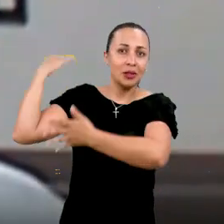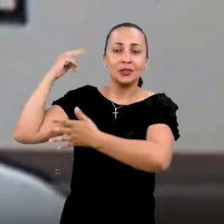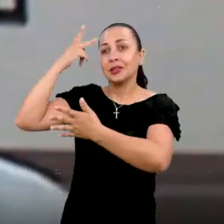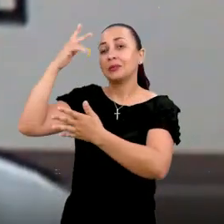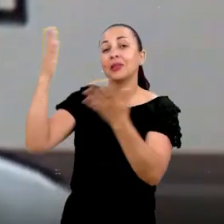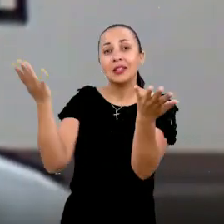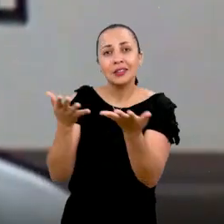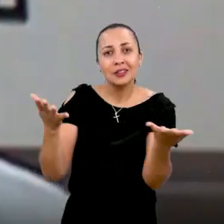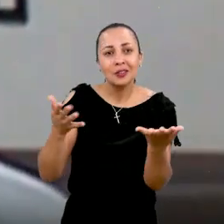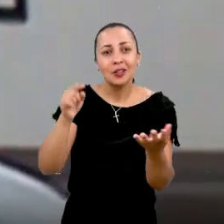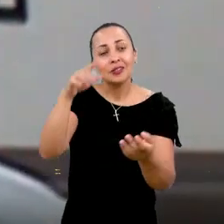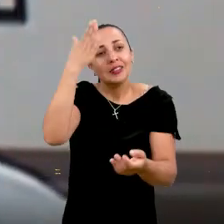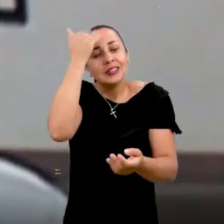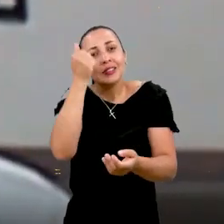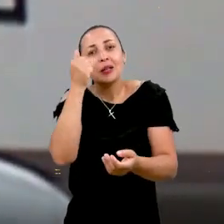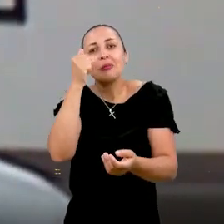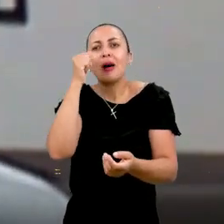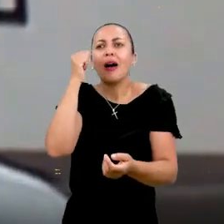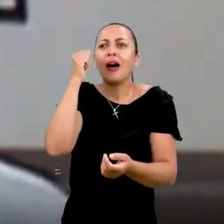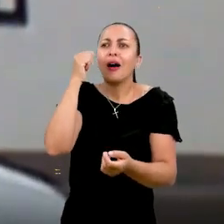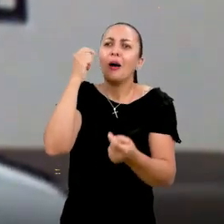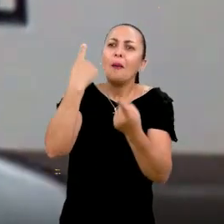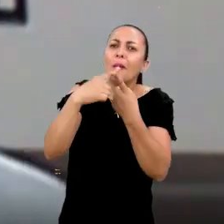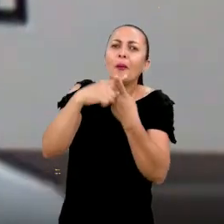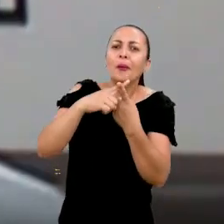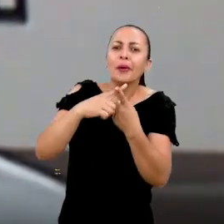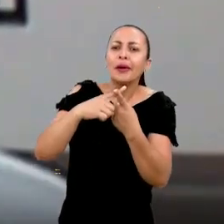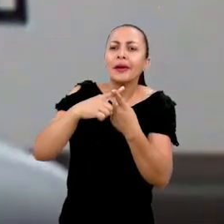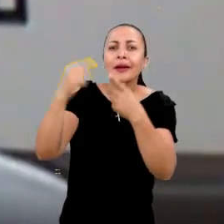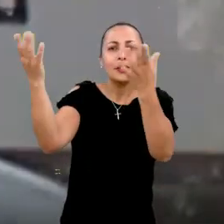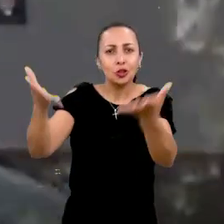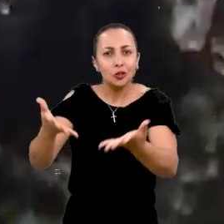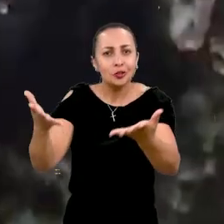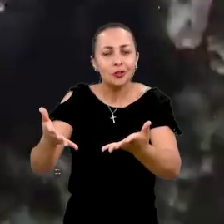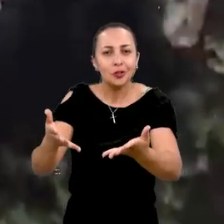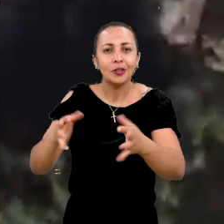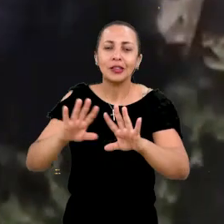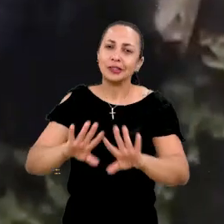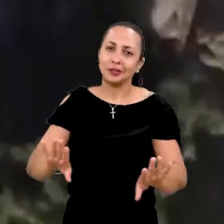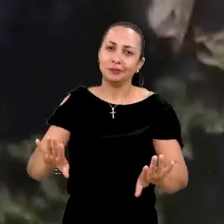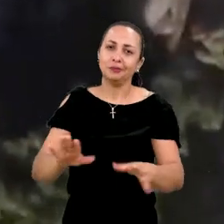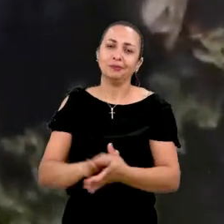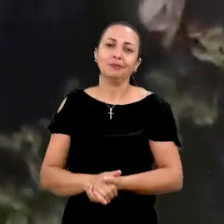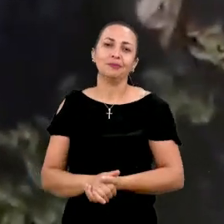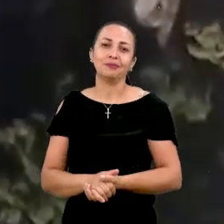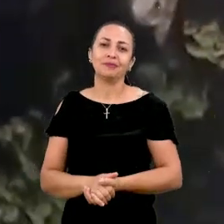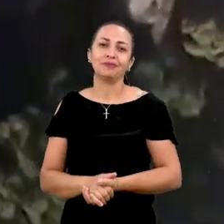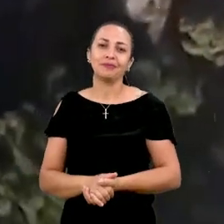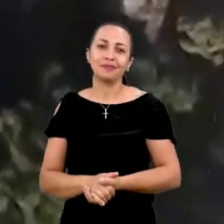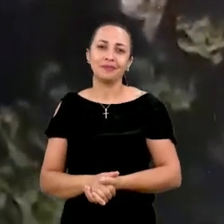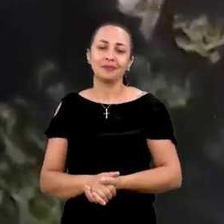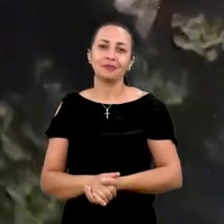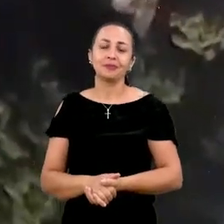é fazer com que esse passado se torne compreendido diante do nosso presente.